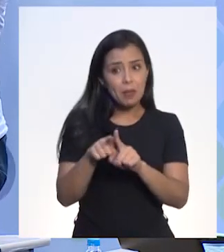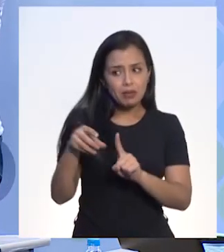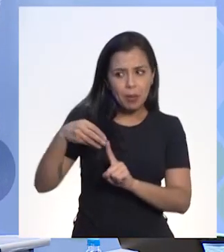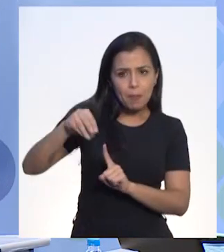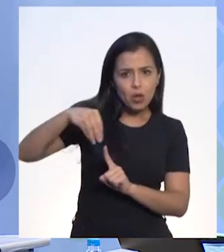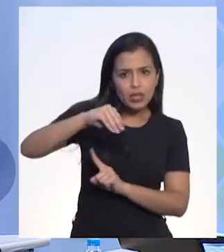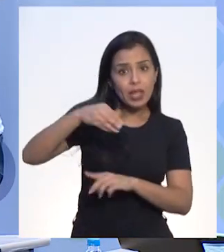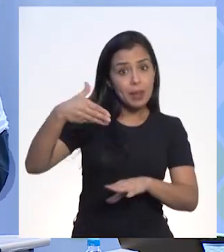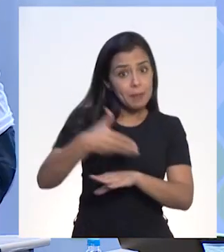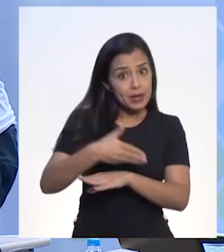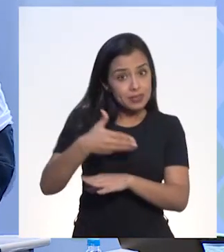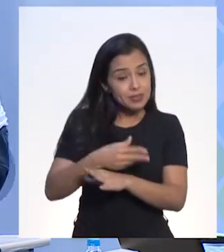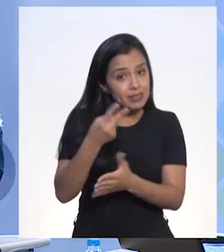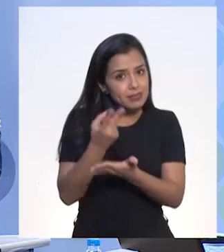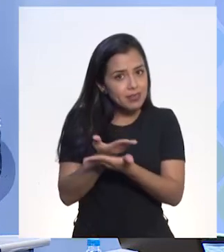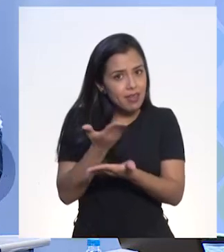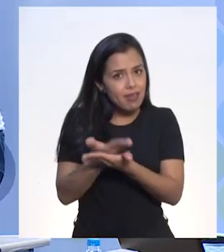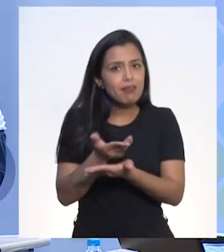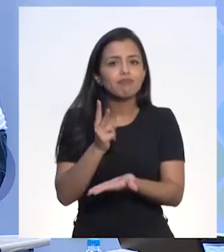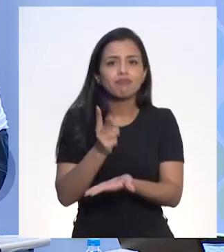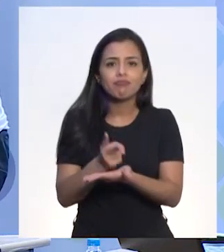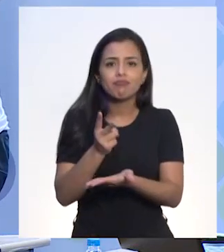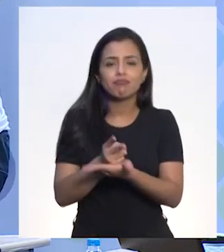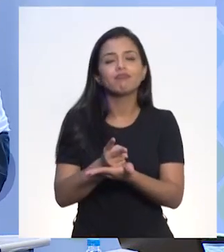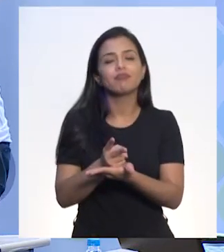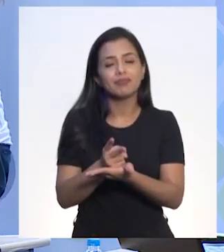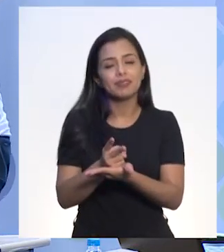moderar, participando ativamente das nossas aulas aqui de